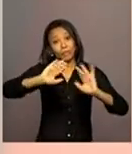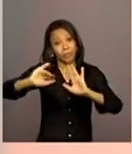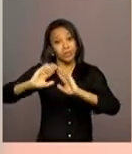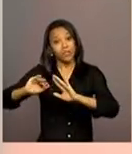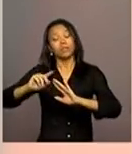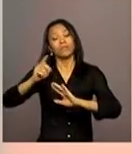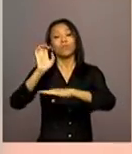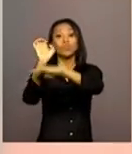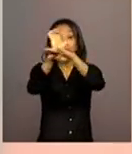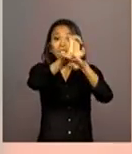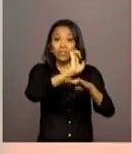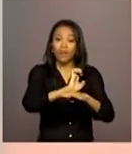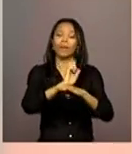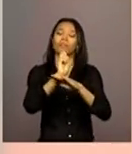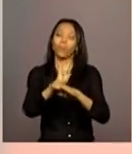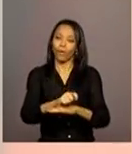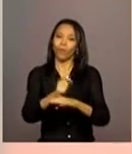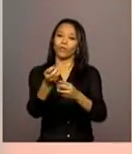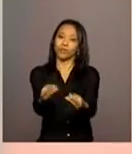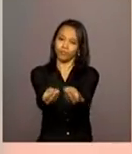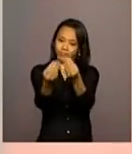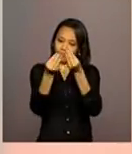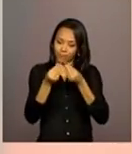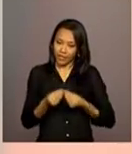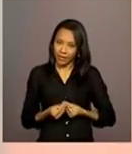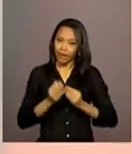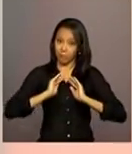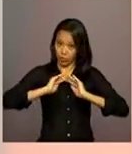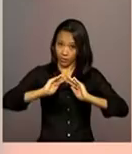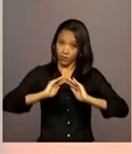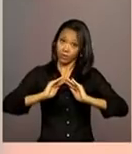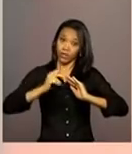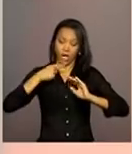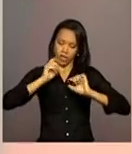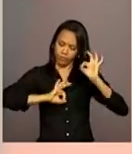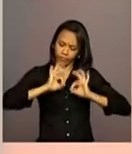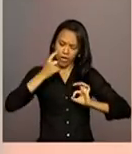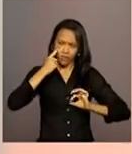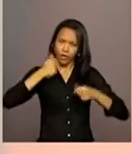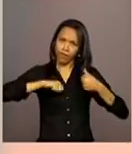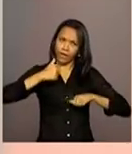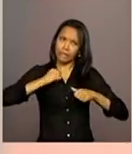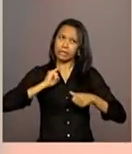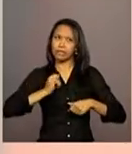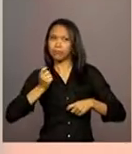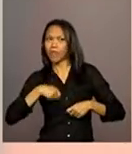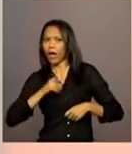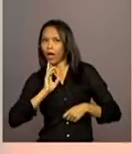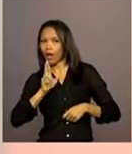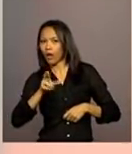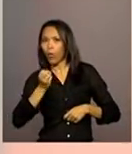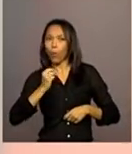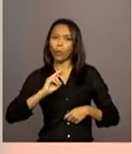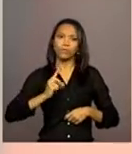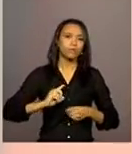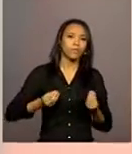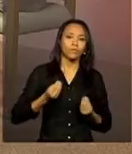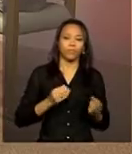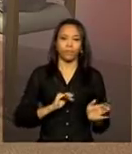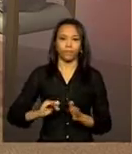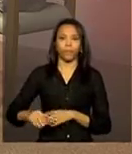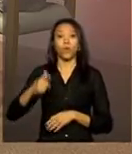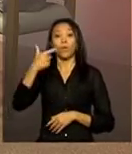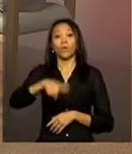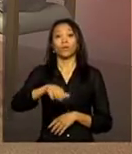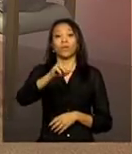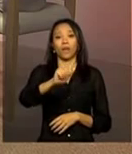podem nos apresentar de forma organizada para que a gente veja a viabilidade de responder Alessandra também